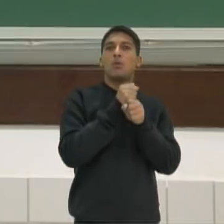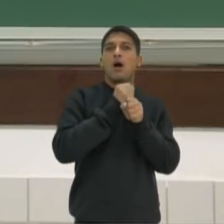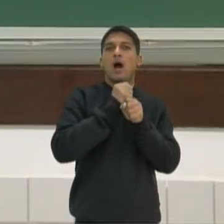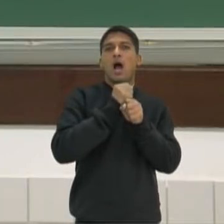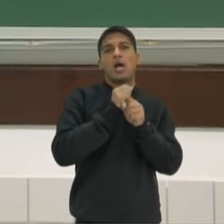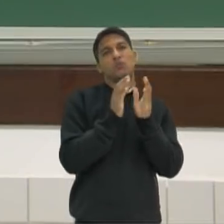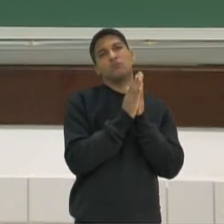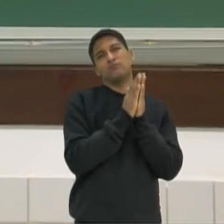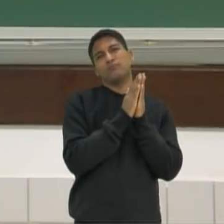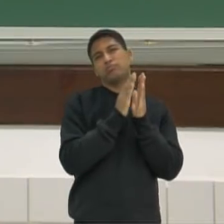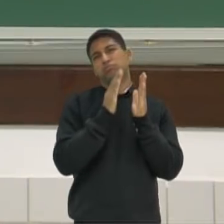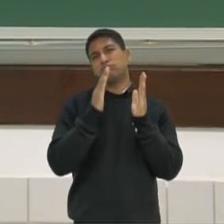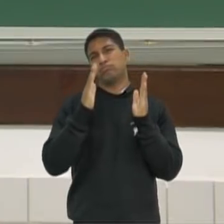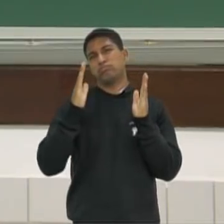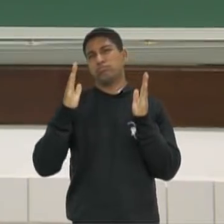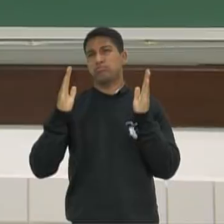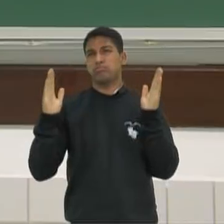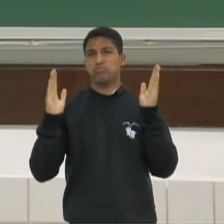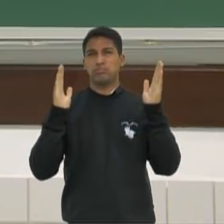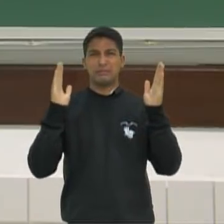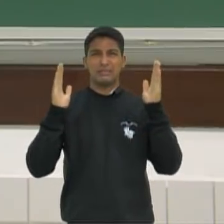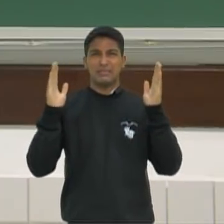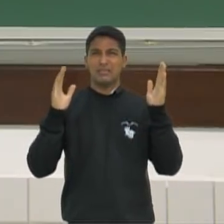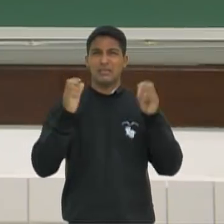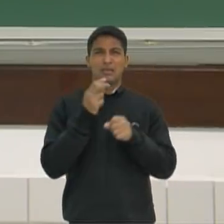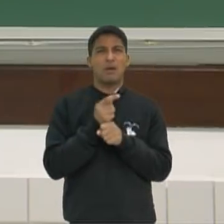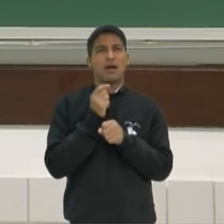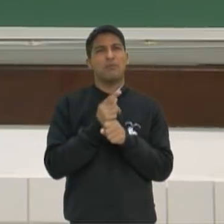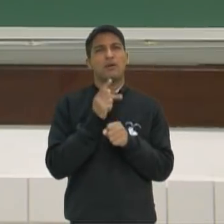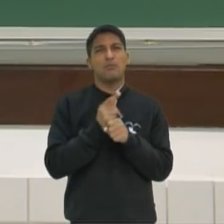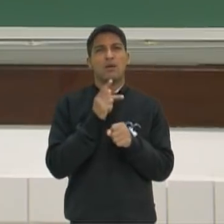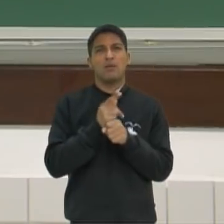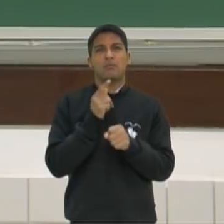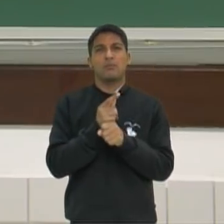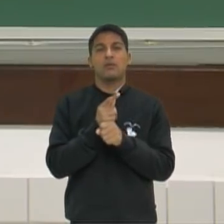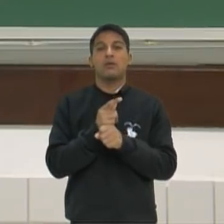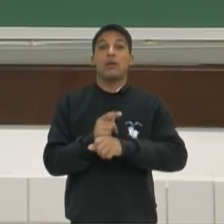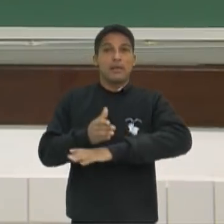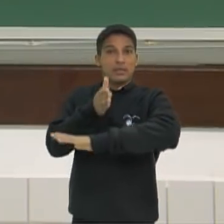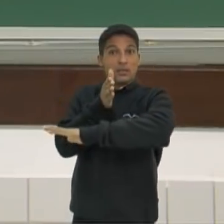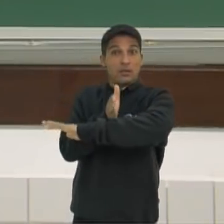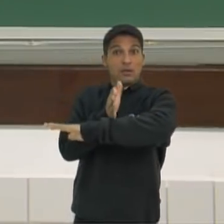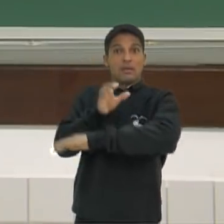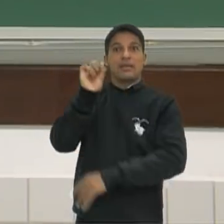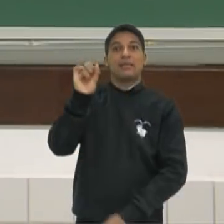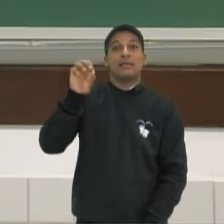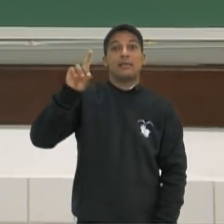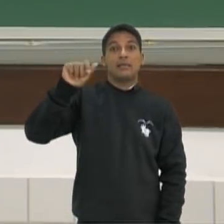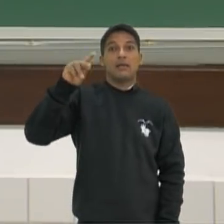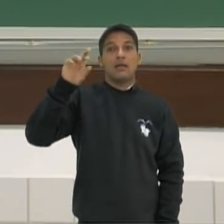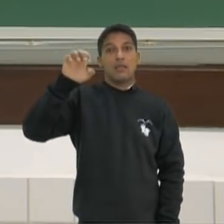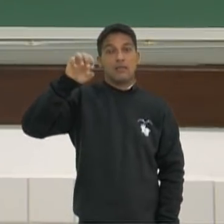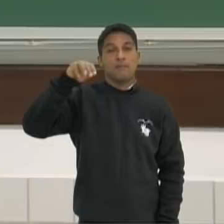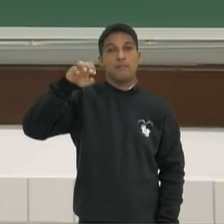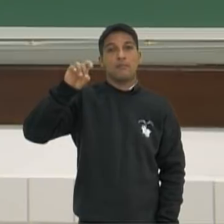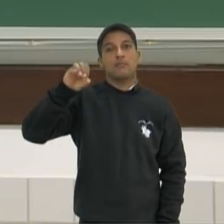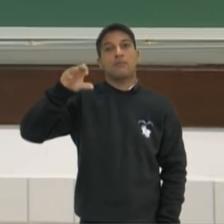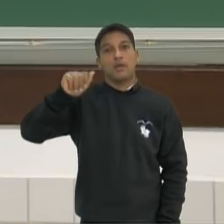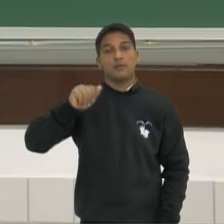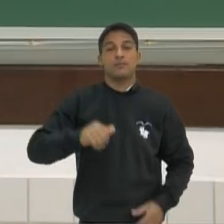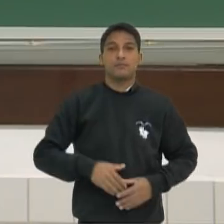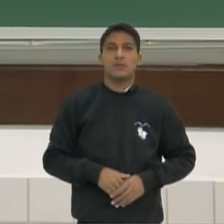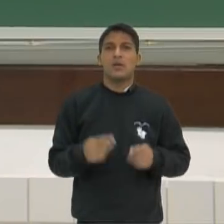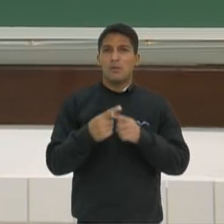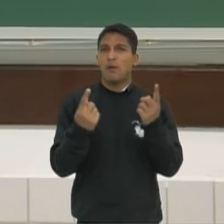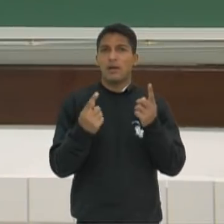um outro grupo social que ele vai ascender, talvez ele até desequilibre essa sociedade estamental,